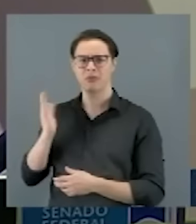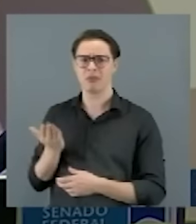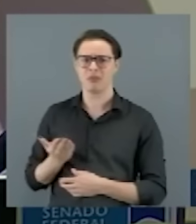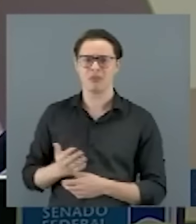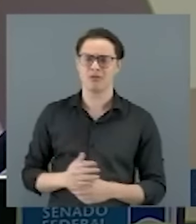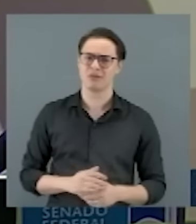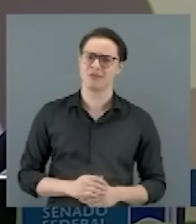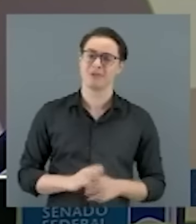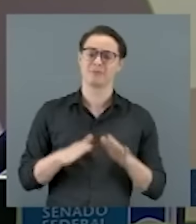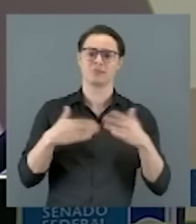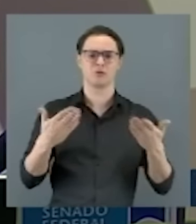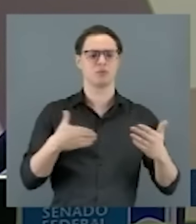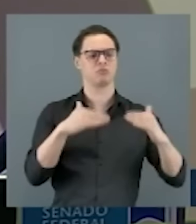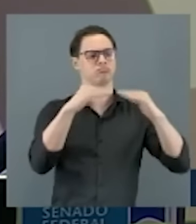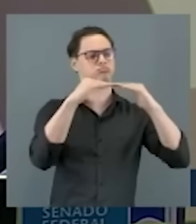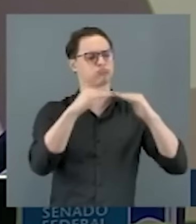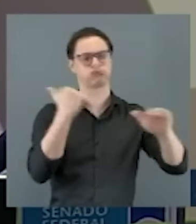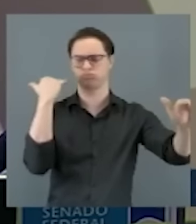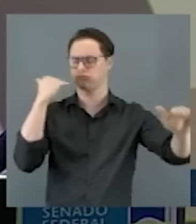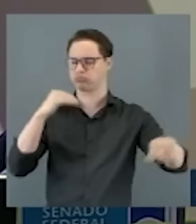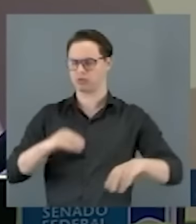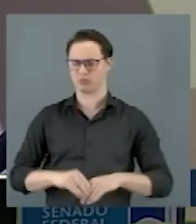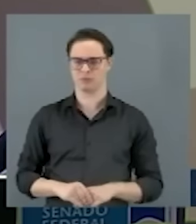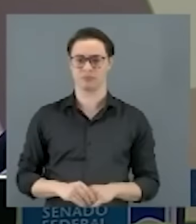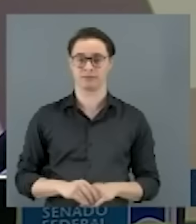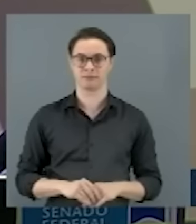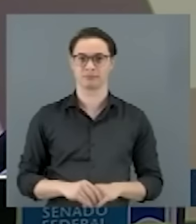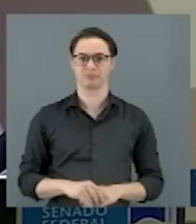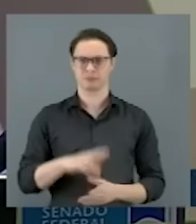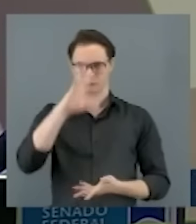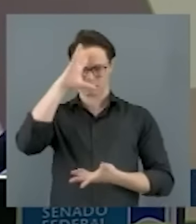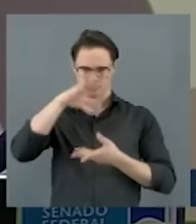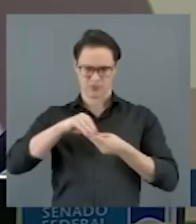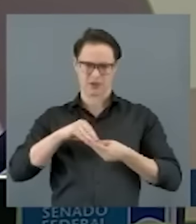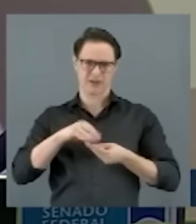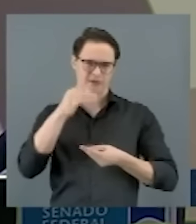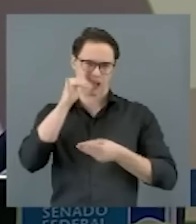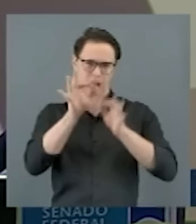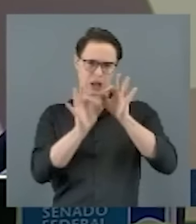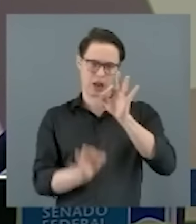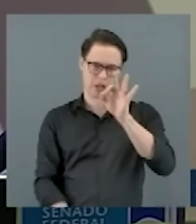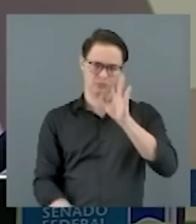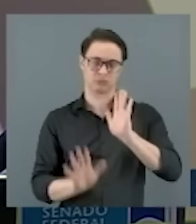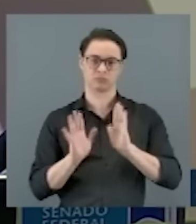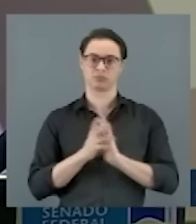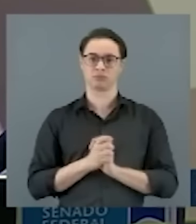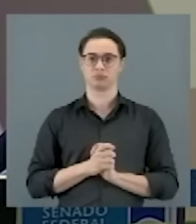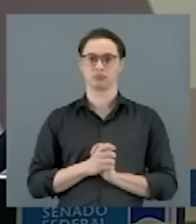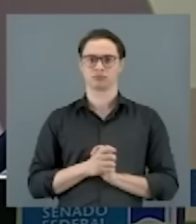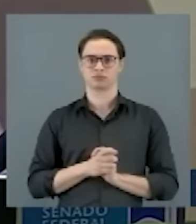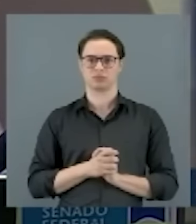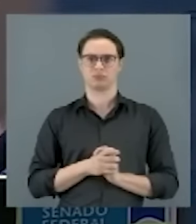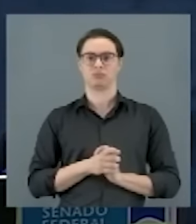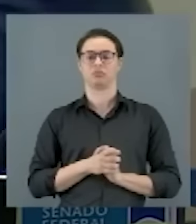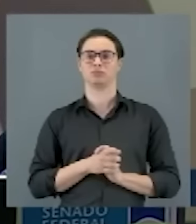posição será contrária. E eu concluo aqui, para não ser extensivo na minha fala, senhor presidente, dizendo